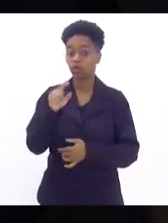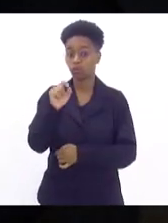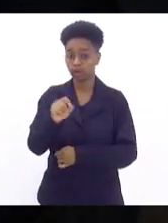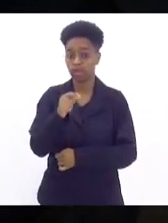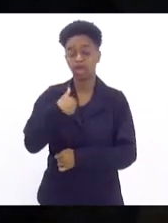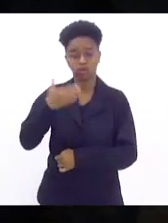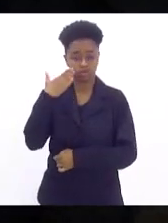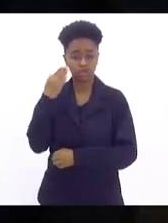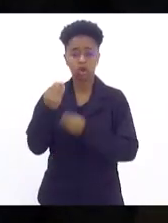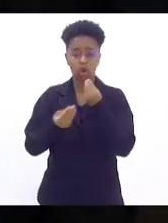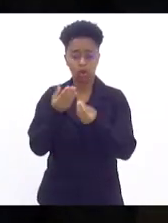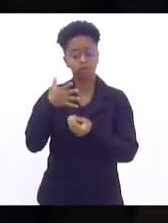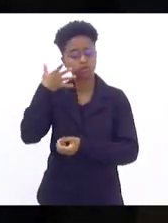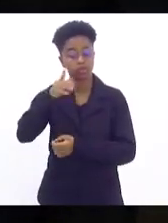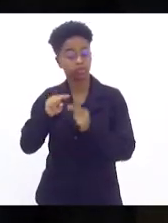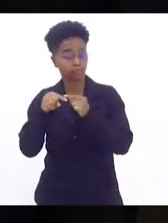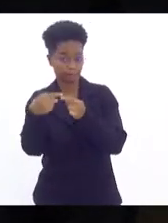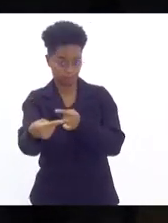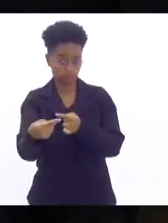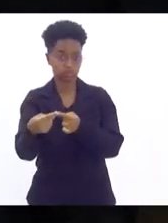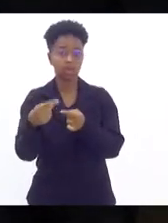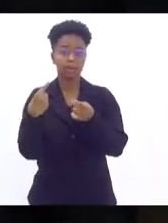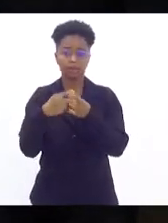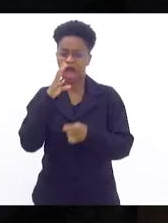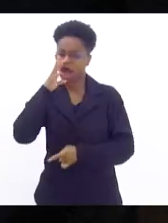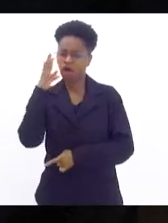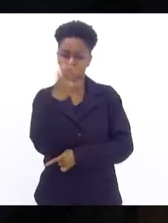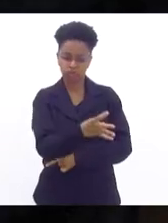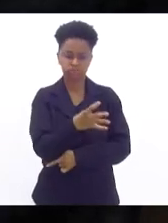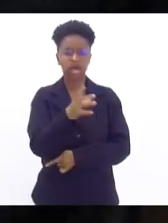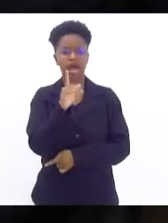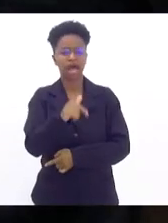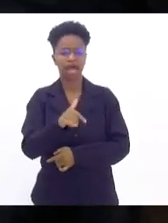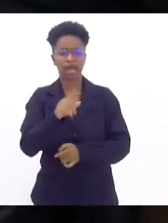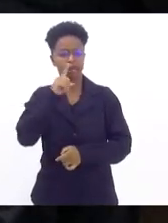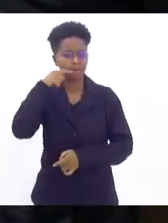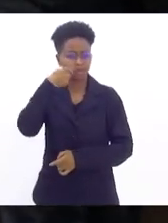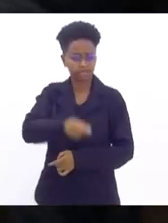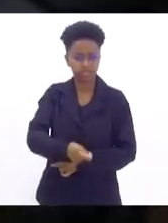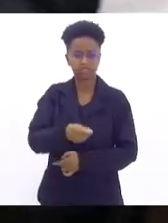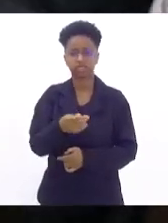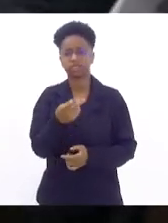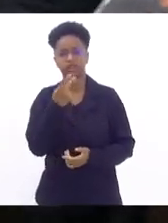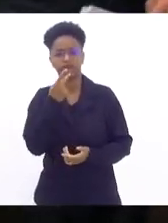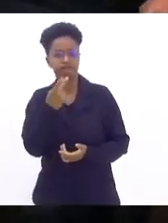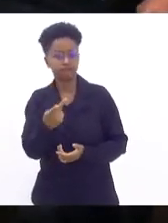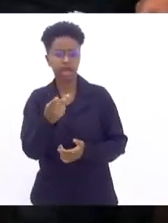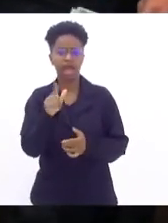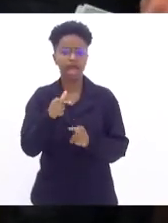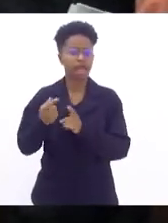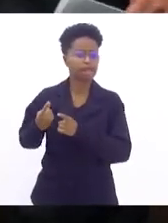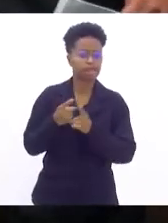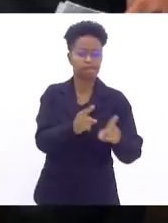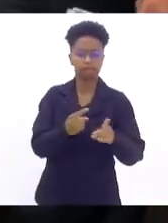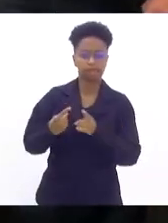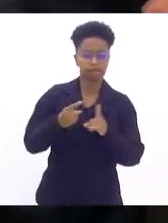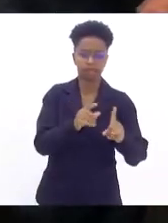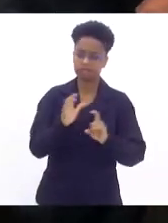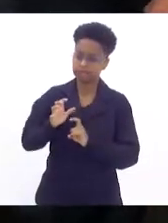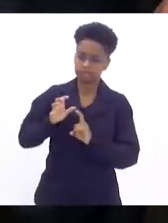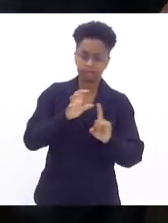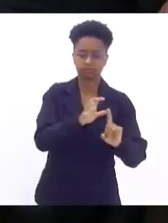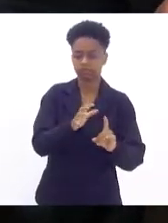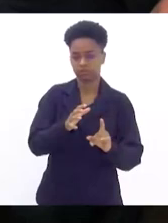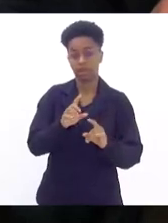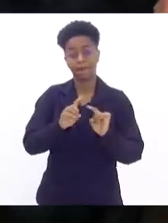o discurso posterior a Isso vai nos acusar de sexista vai falar que é algum tipo de perseguição algo do